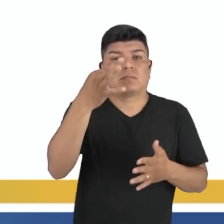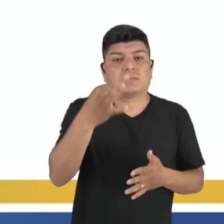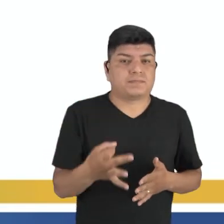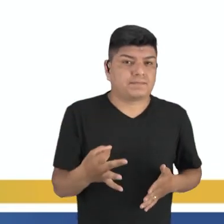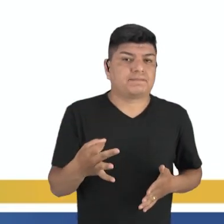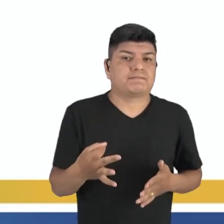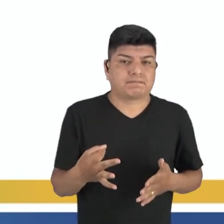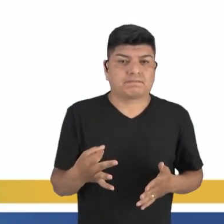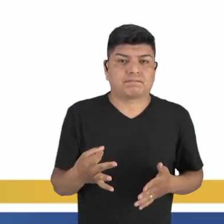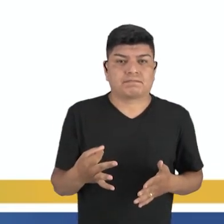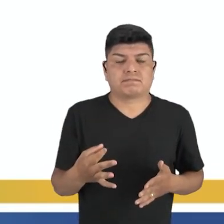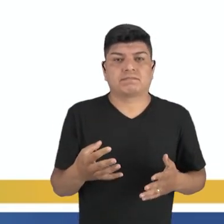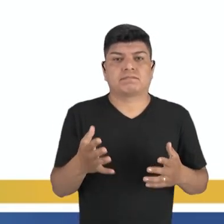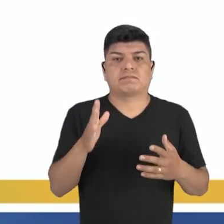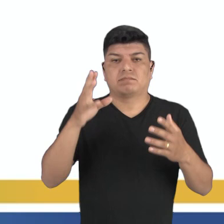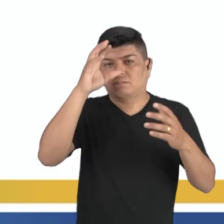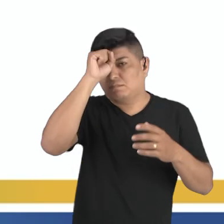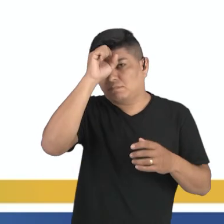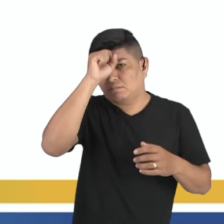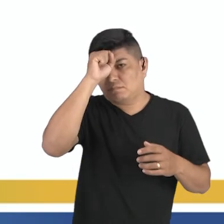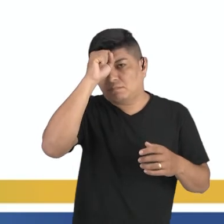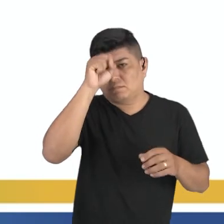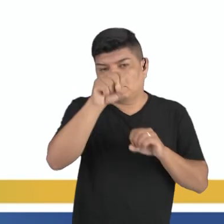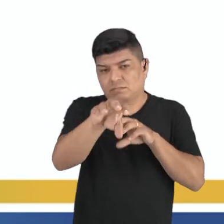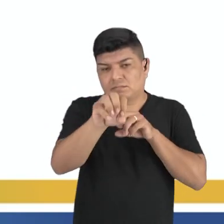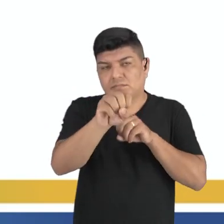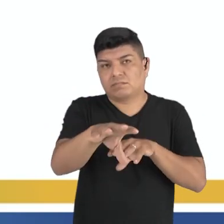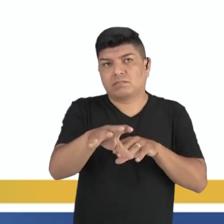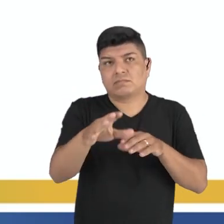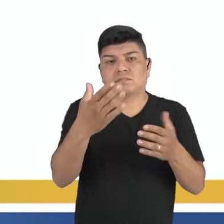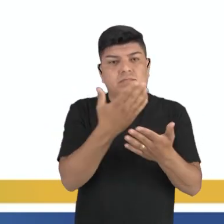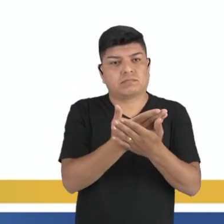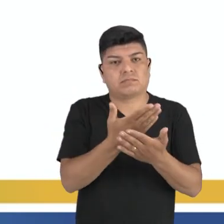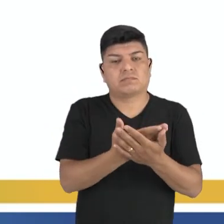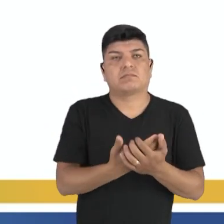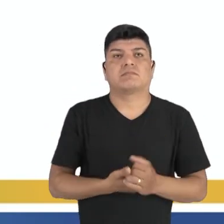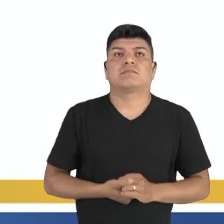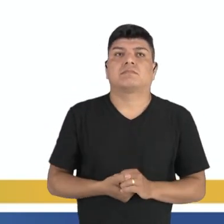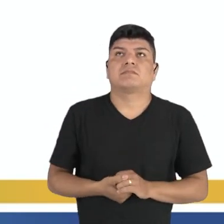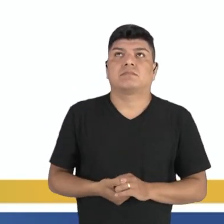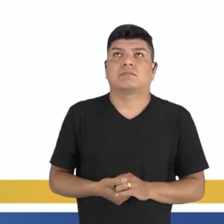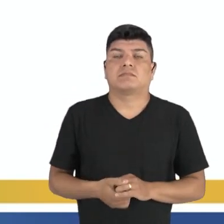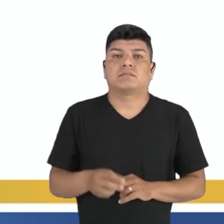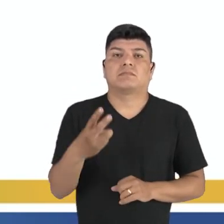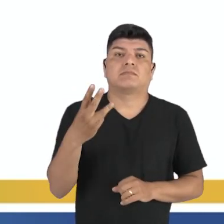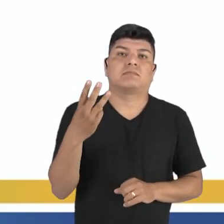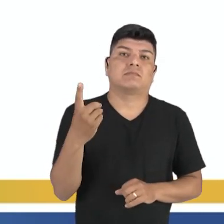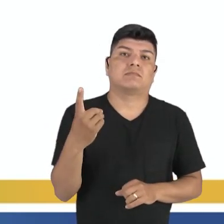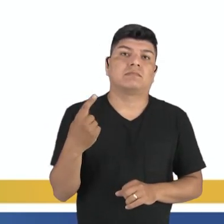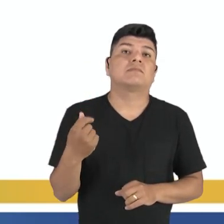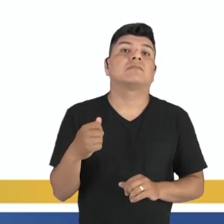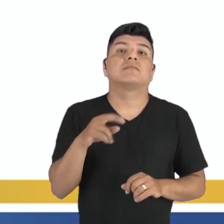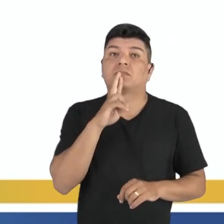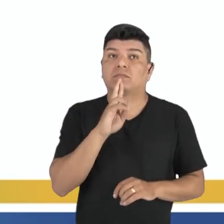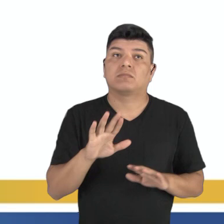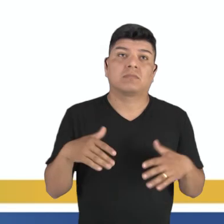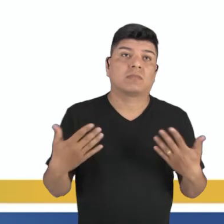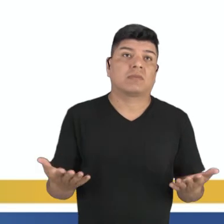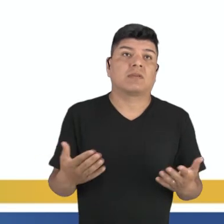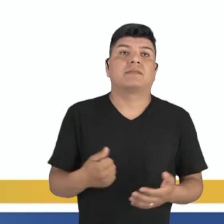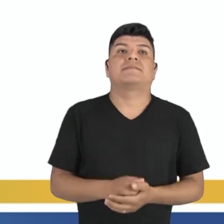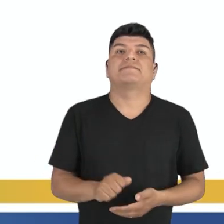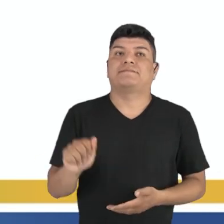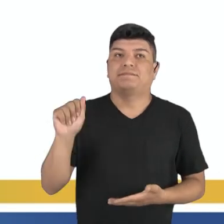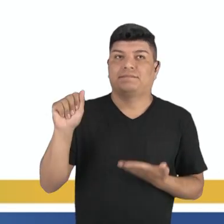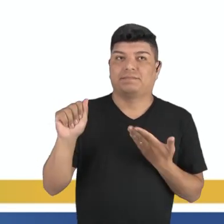com base no que foi aprendido e ensinado nesta aula. Então, 3, 2, 1, vamos lá com a resposta?